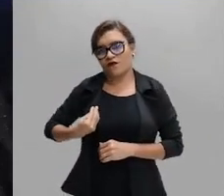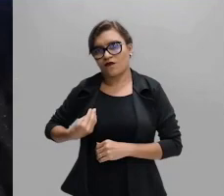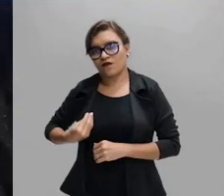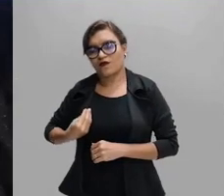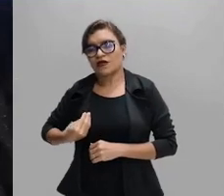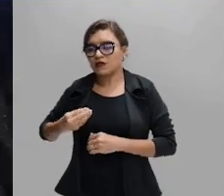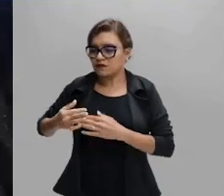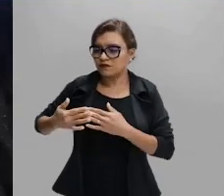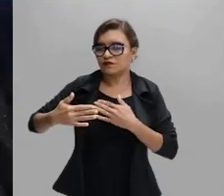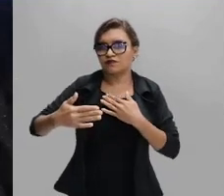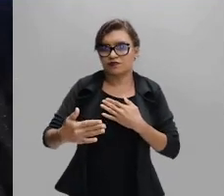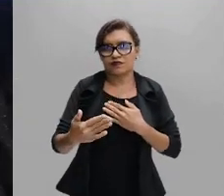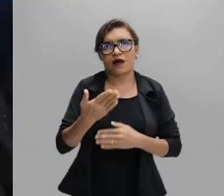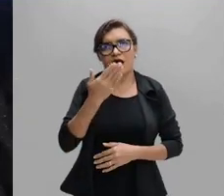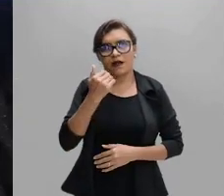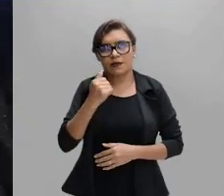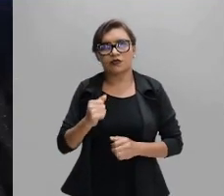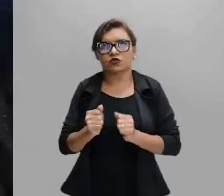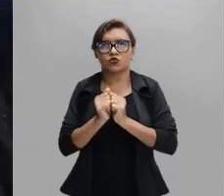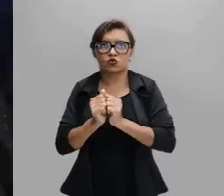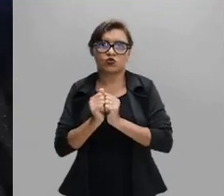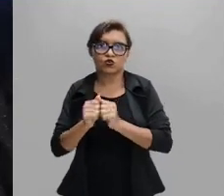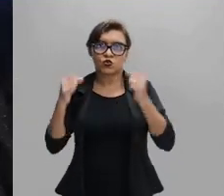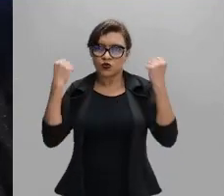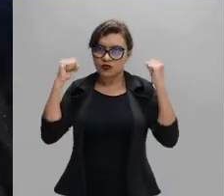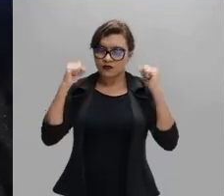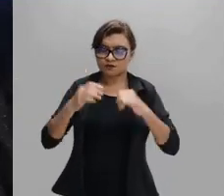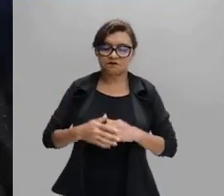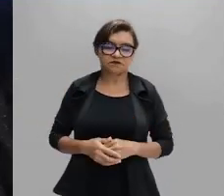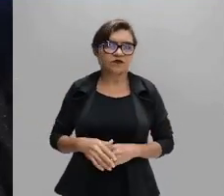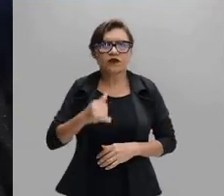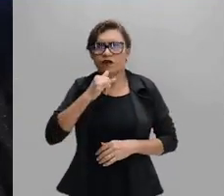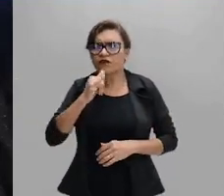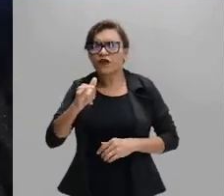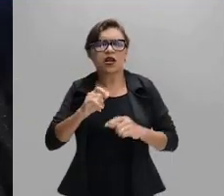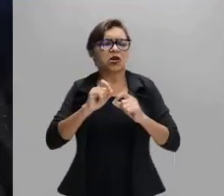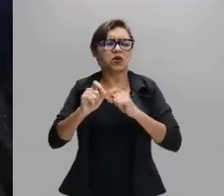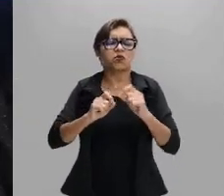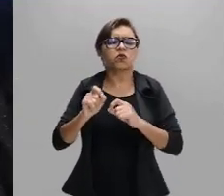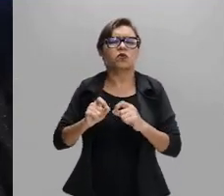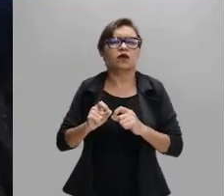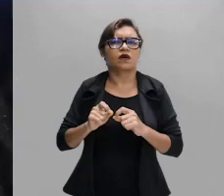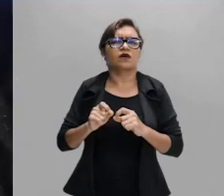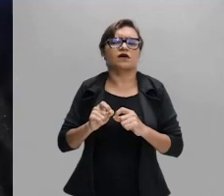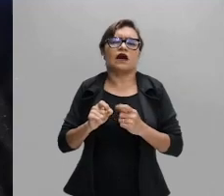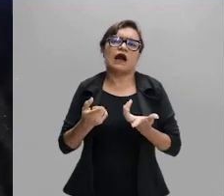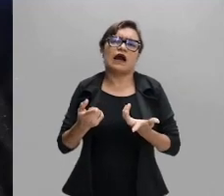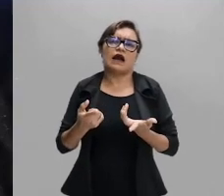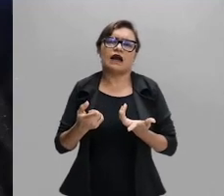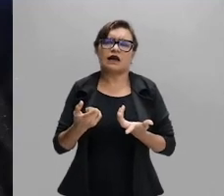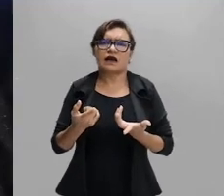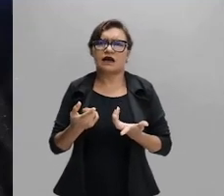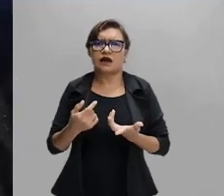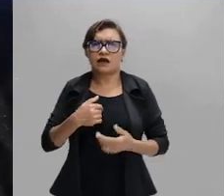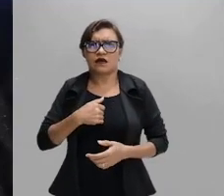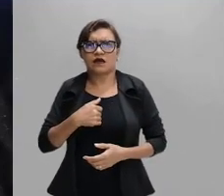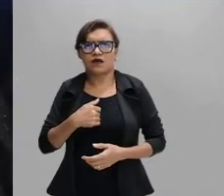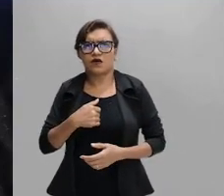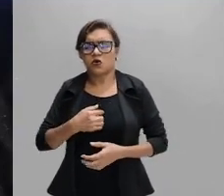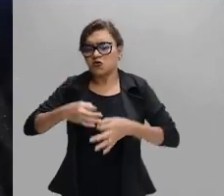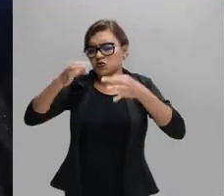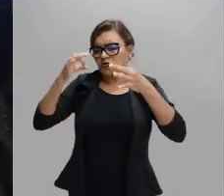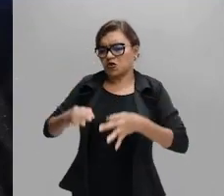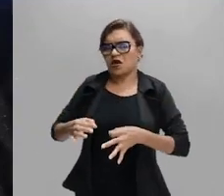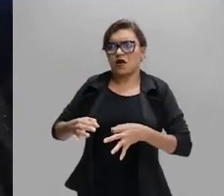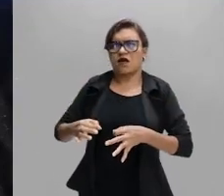físicos, uma alimentação saudável. Não estou dizendo aqui para vocês, e nunca vou pregar isso, que a gente seja aquele cara